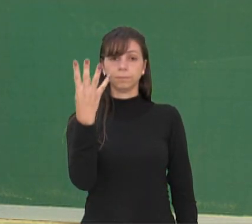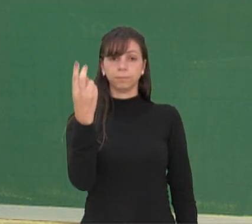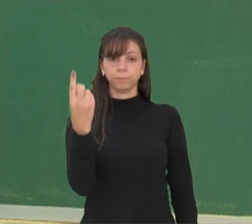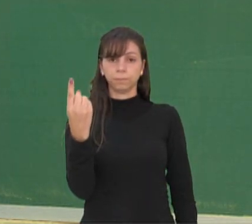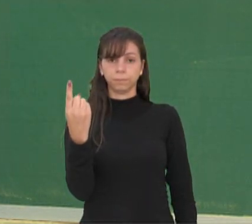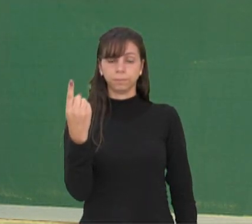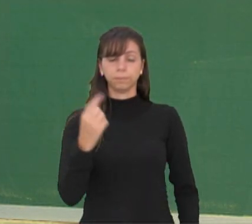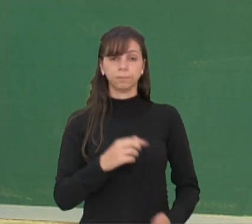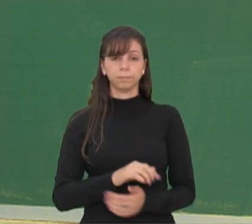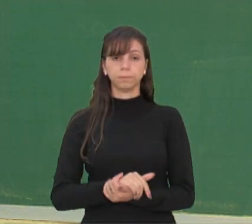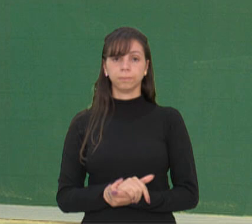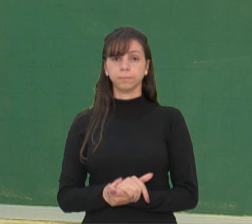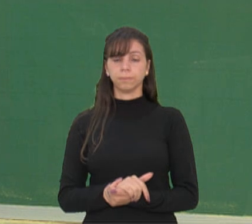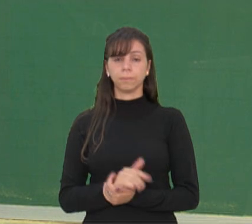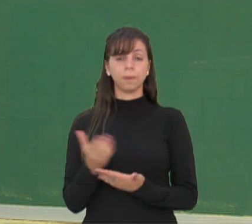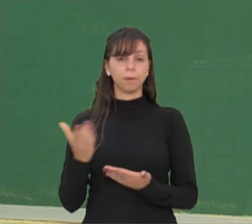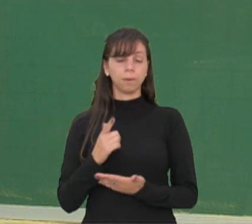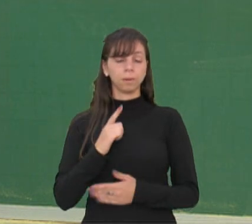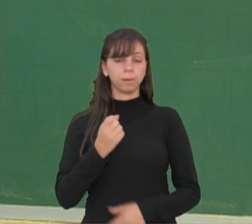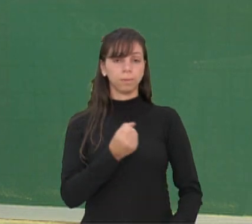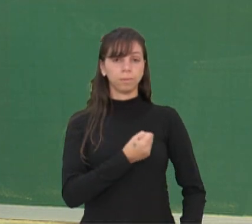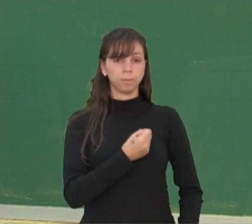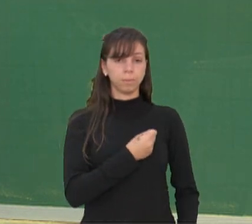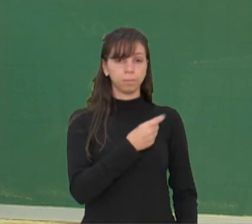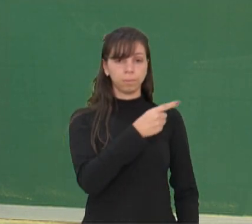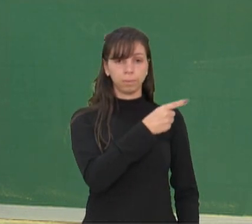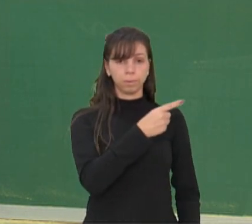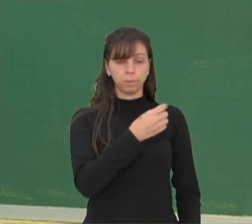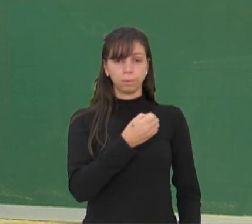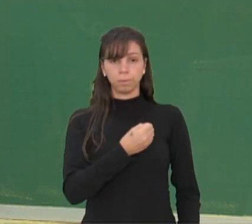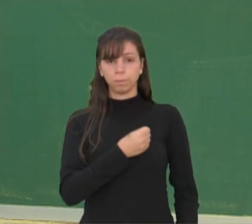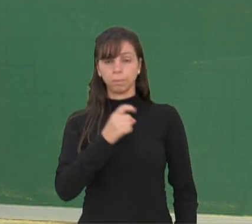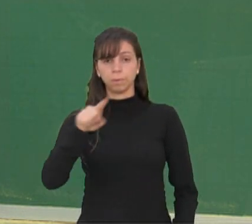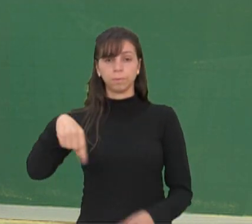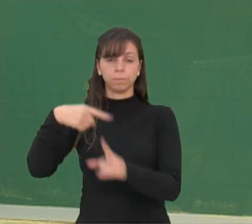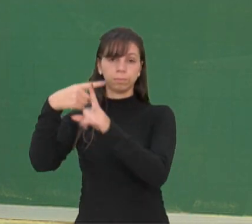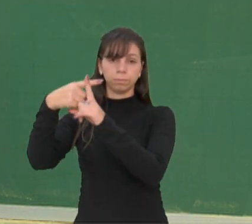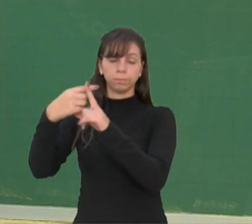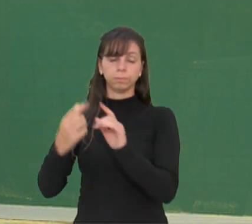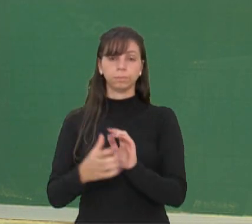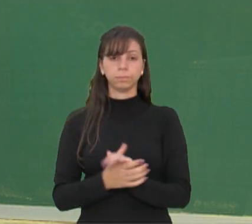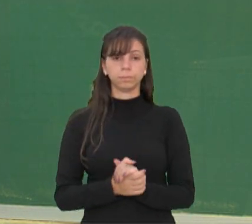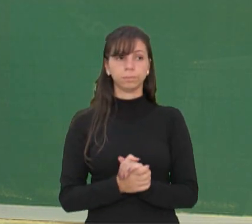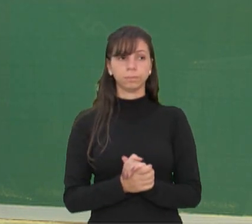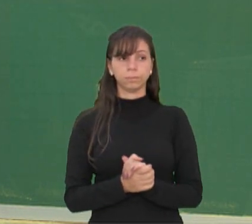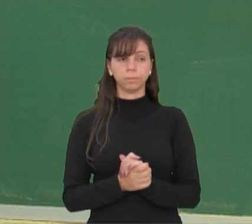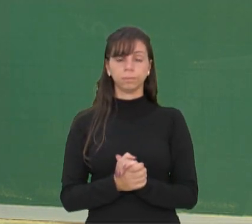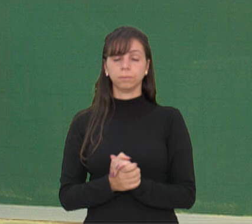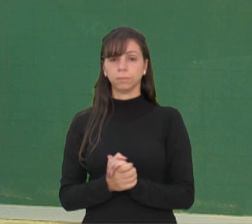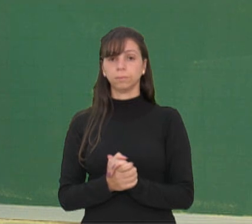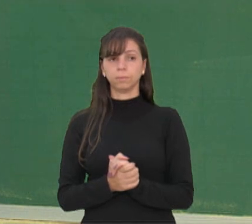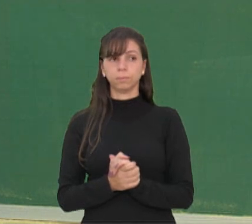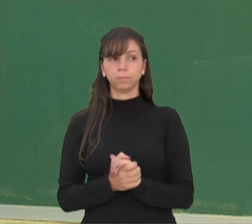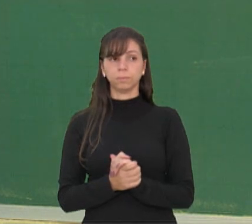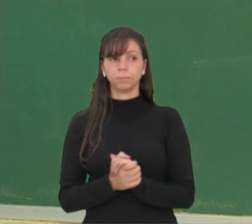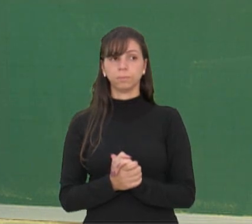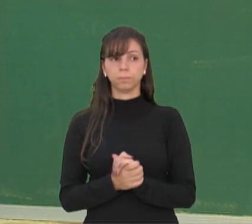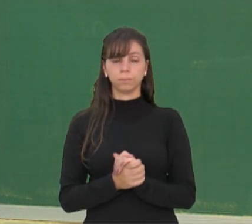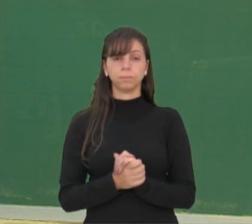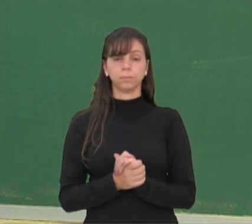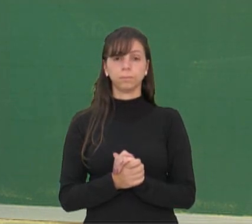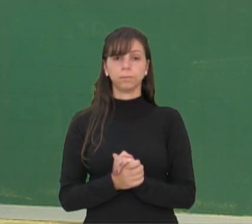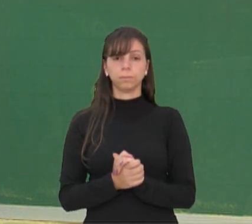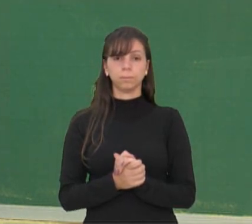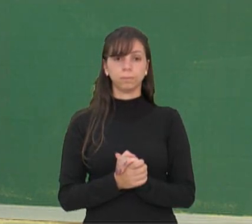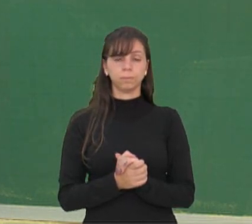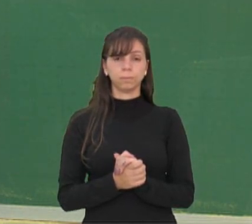Agora eu tenho um número positivo e um número negativo. O que eu faço? Subtraio e pego o sinal do maior. Entre o 2 e o 1, o maior é o 2, então